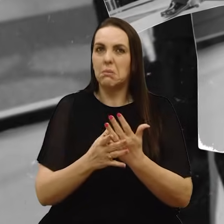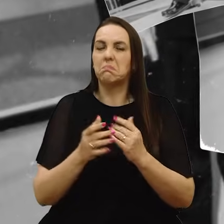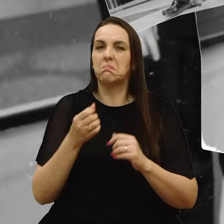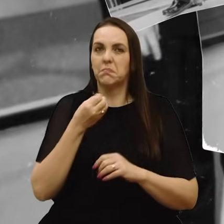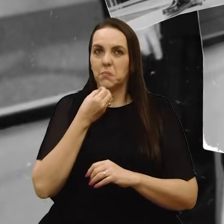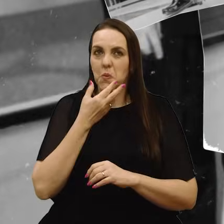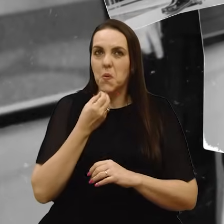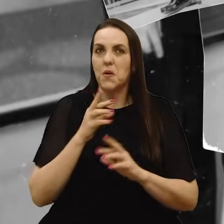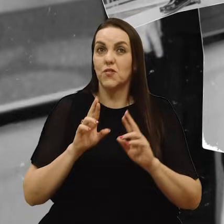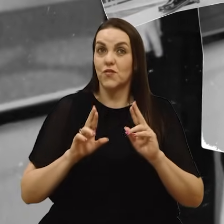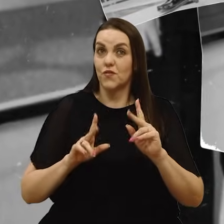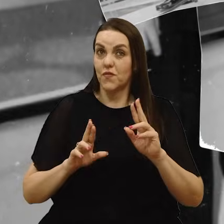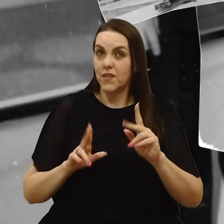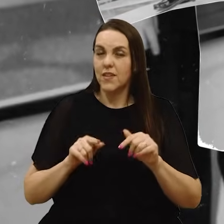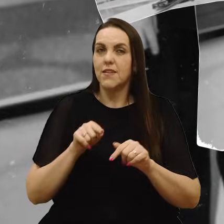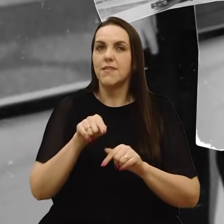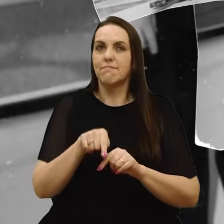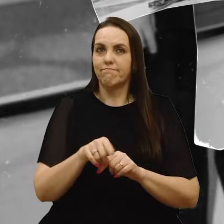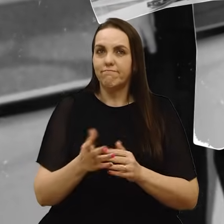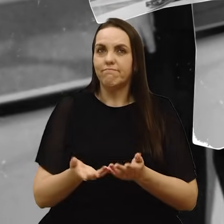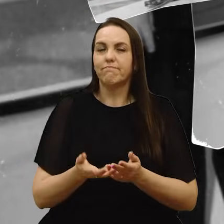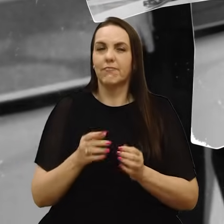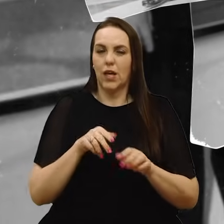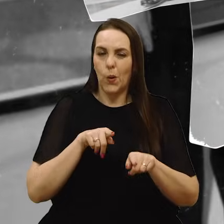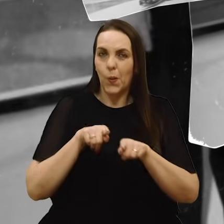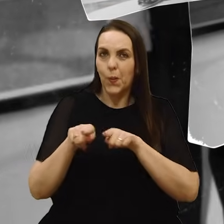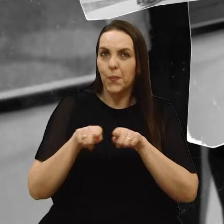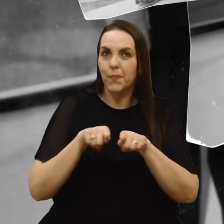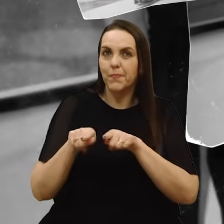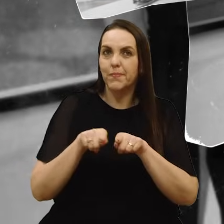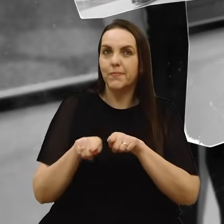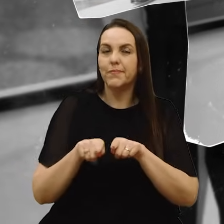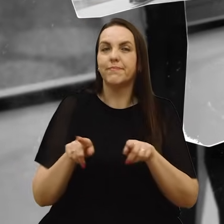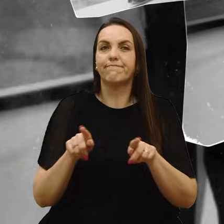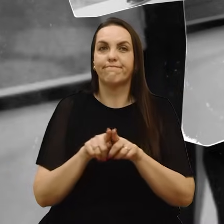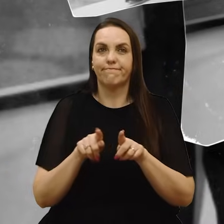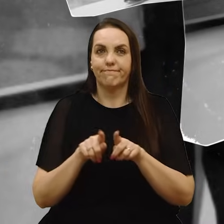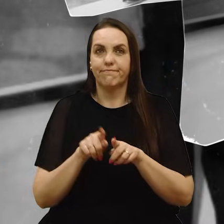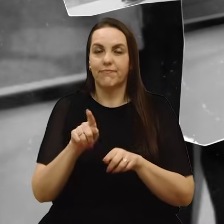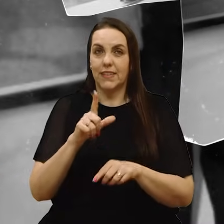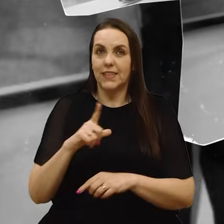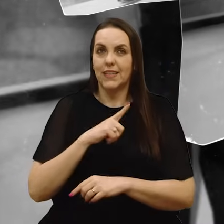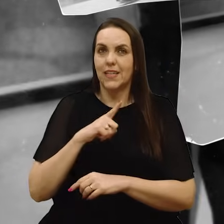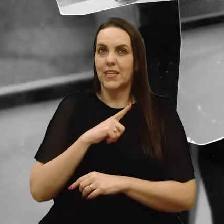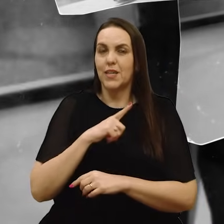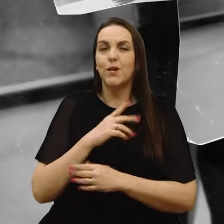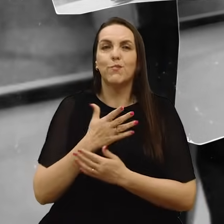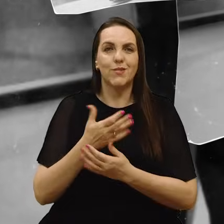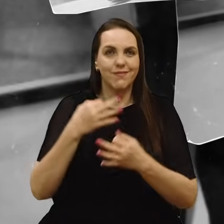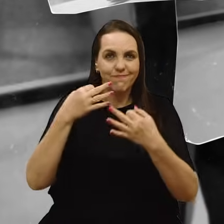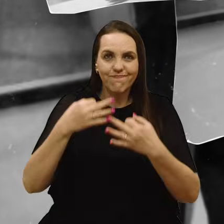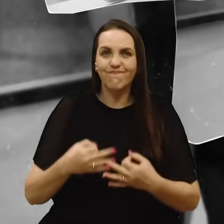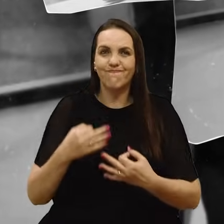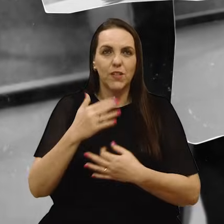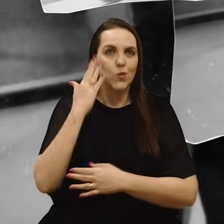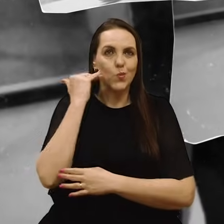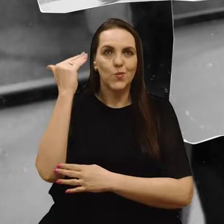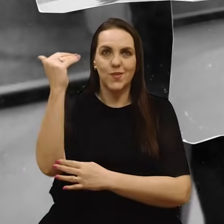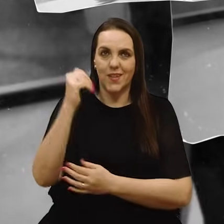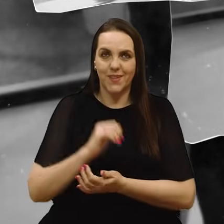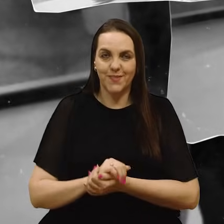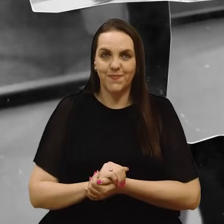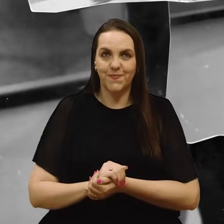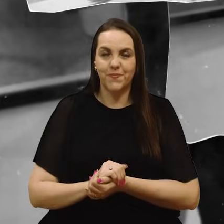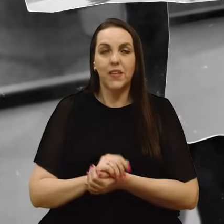de qualidade, produtos diferentes, produtos competitivos, nós teríamos, sem